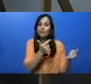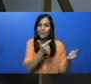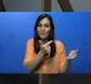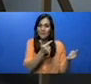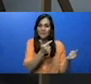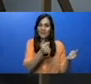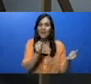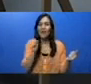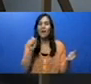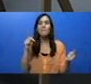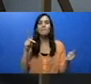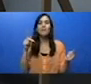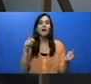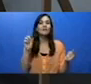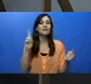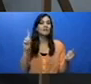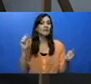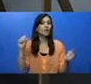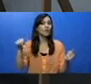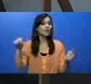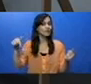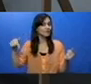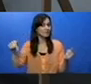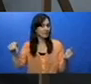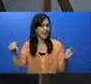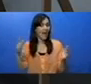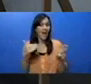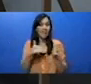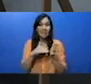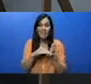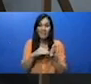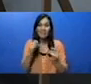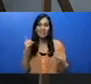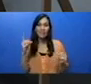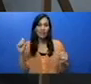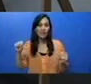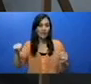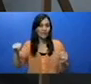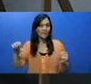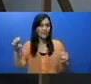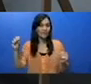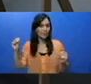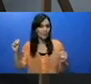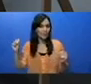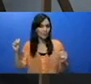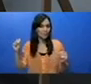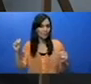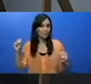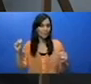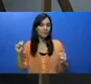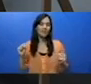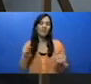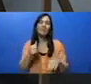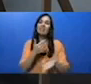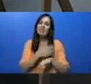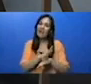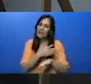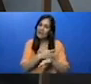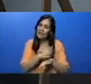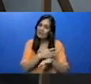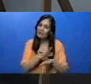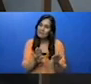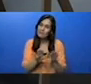e 198, e por último, a tarefa, exercícios 1, 2 e 3 na página